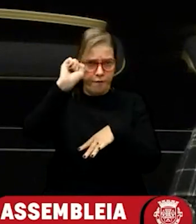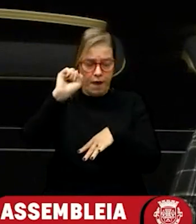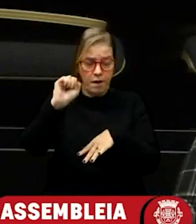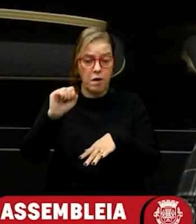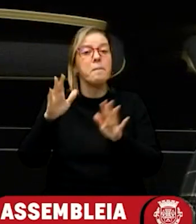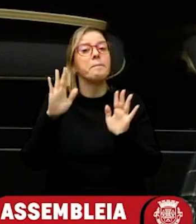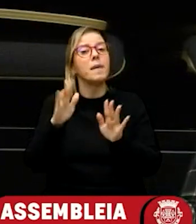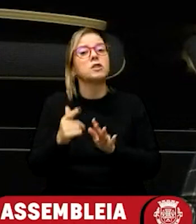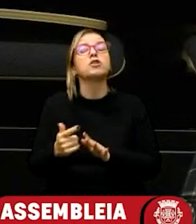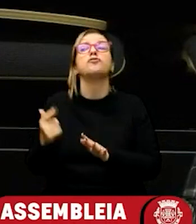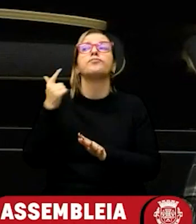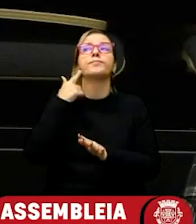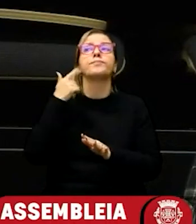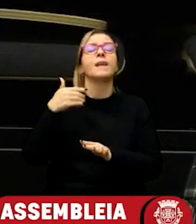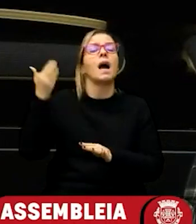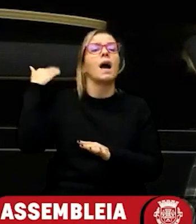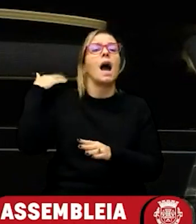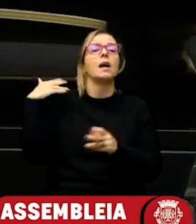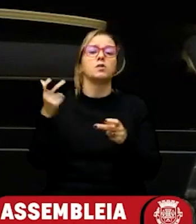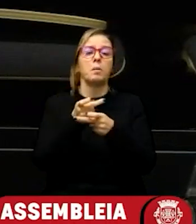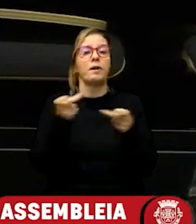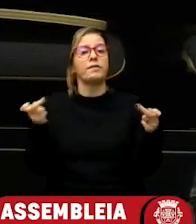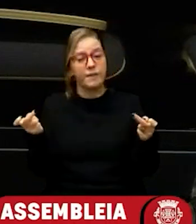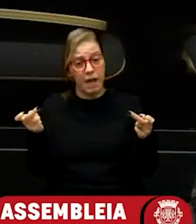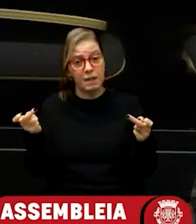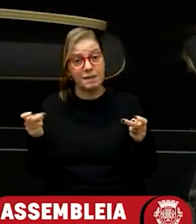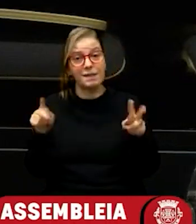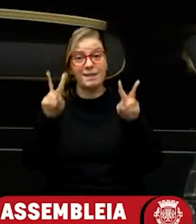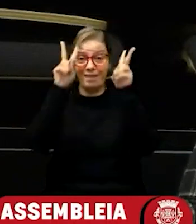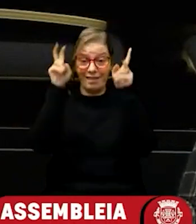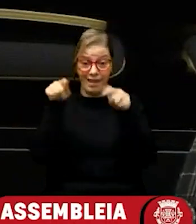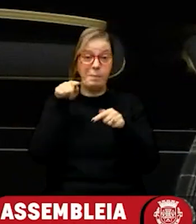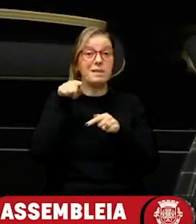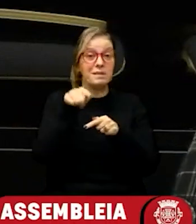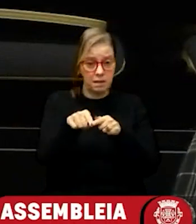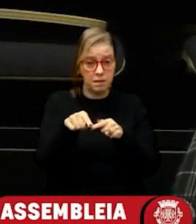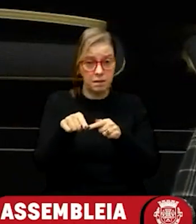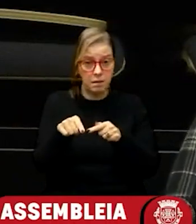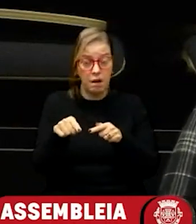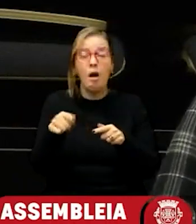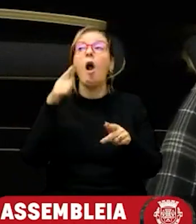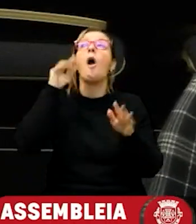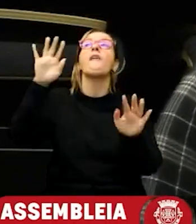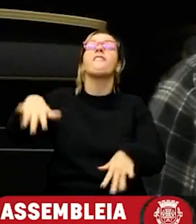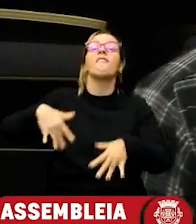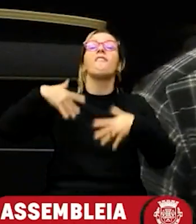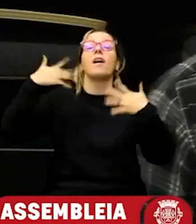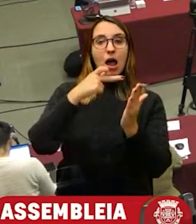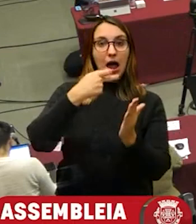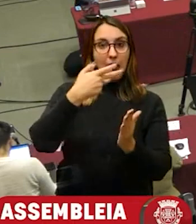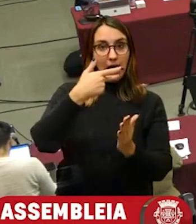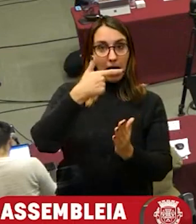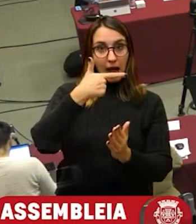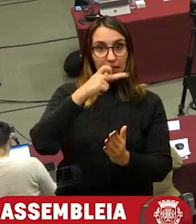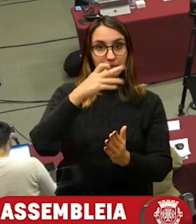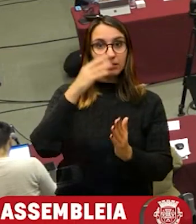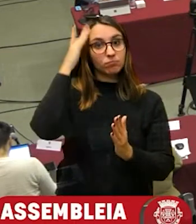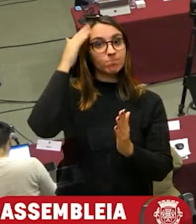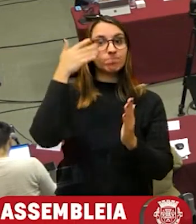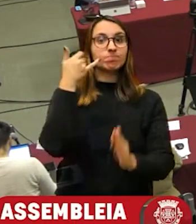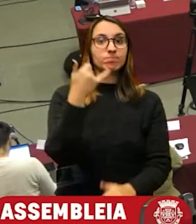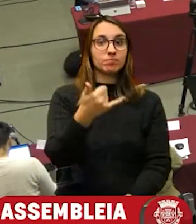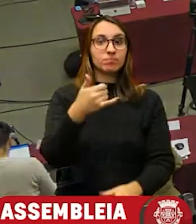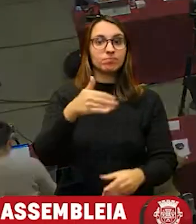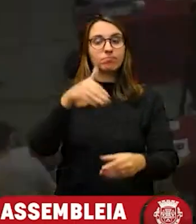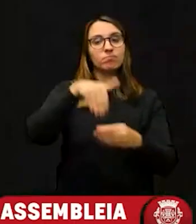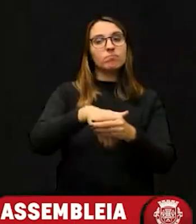ouvimos Há dias uma frase eh acerca deste assunto era o que mais faltava se ass não fosse disse na resposta Rui